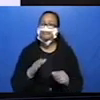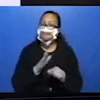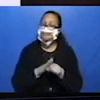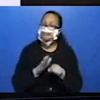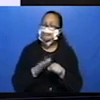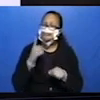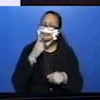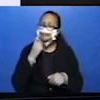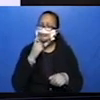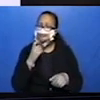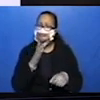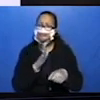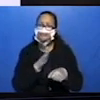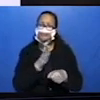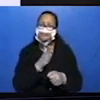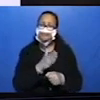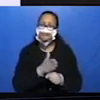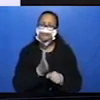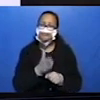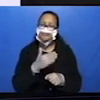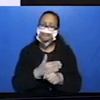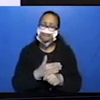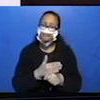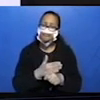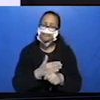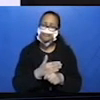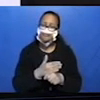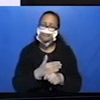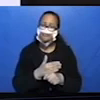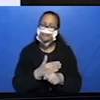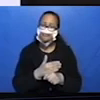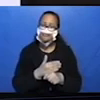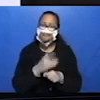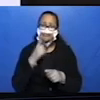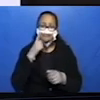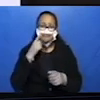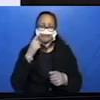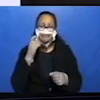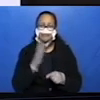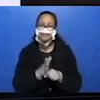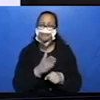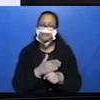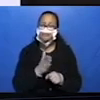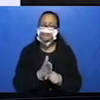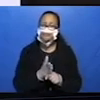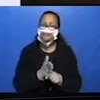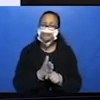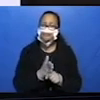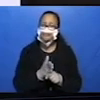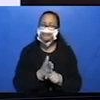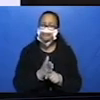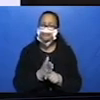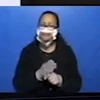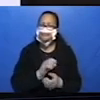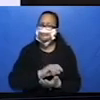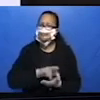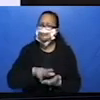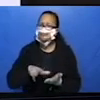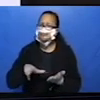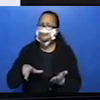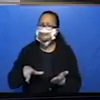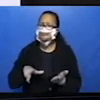a cenoura, a batata, a salsinha, o coentro, que são muitas outras